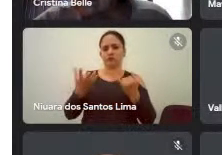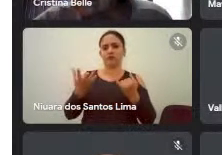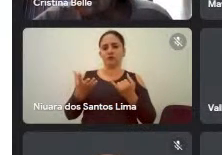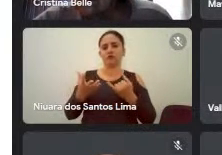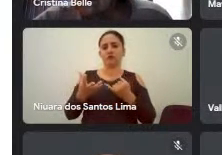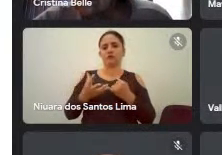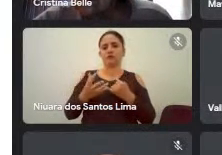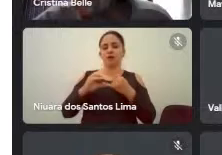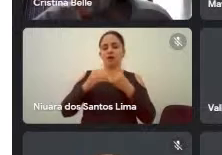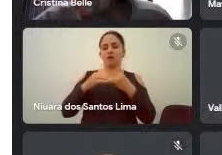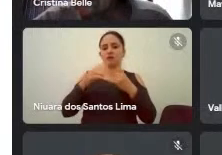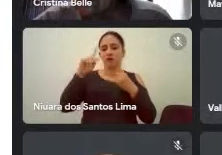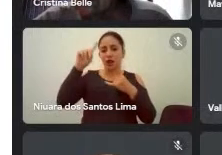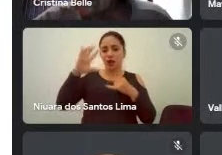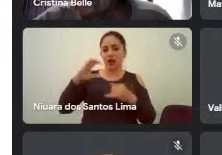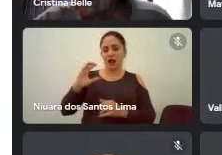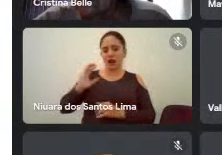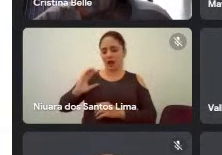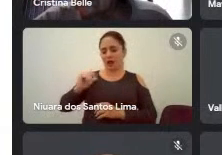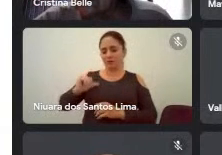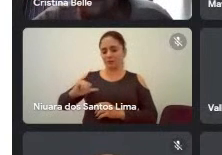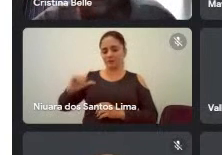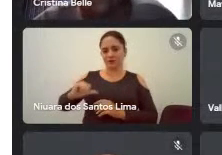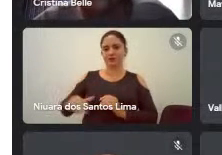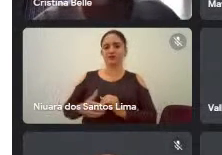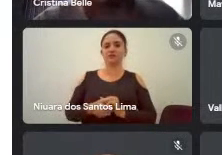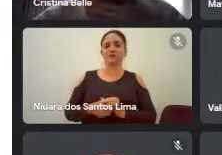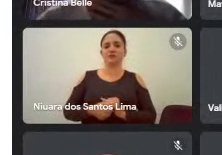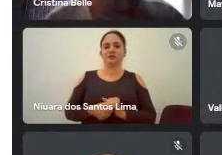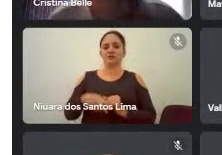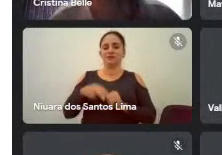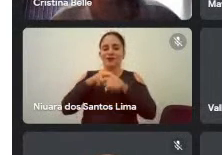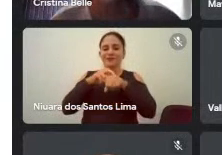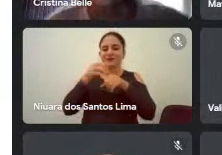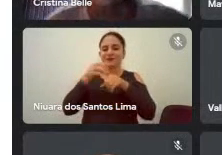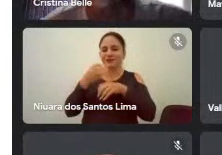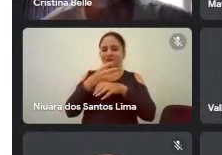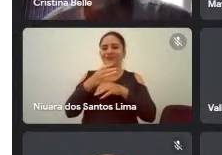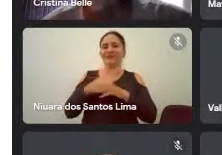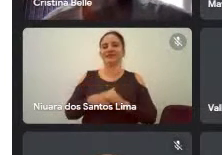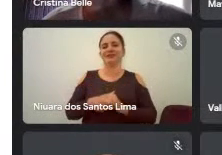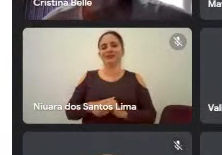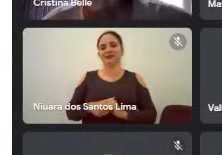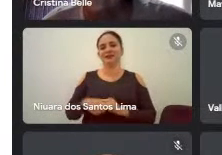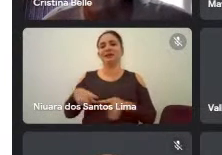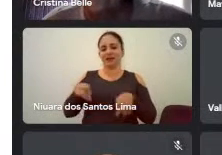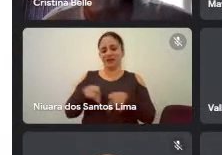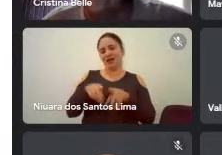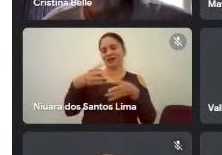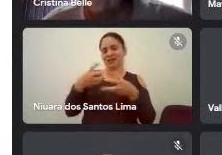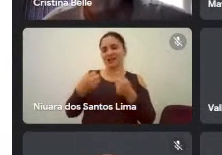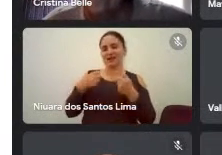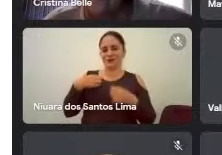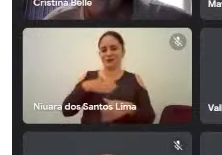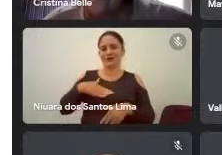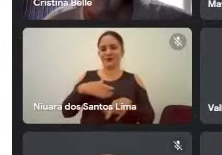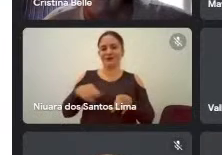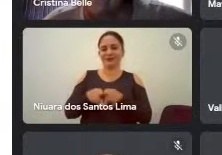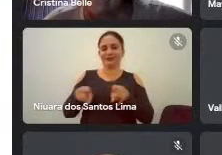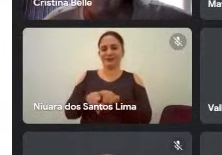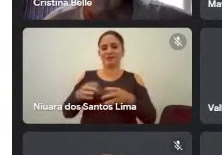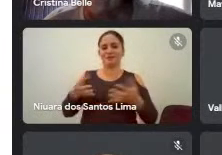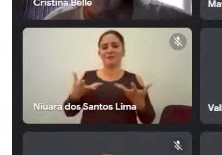predileto aqui em Cabo Verde. Quando ele tá verde, né? Simplesmente... Até seco também eu gosto. É